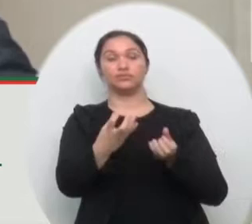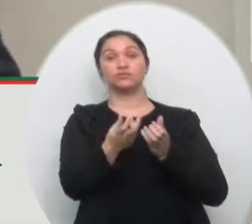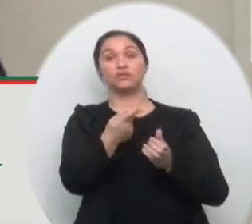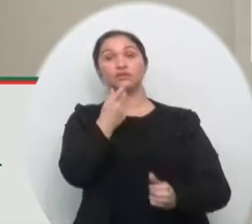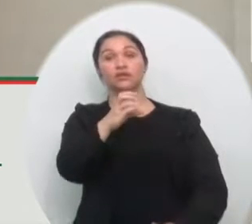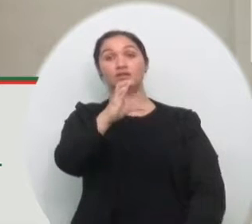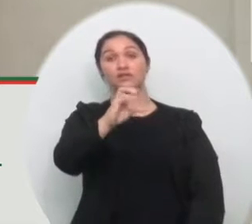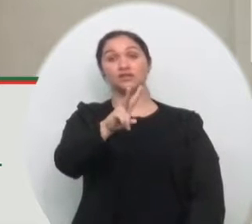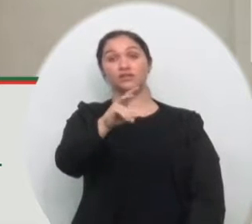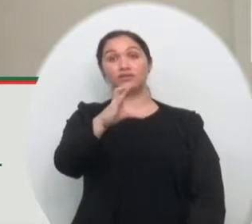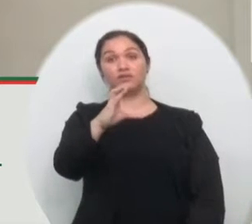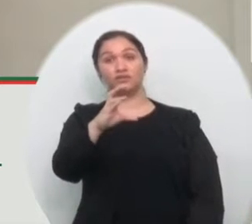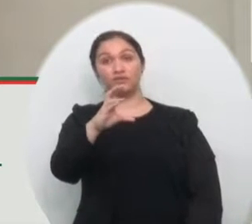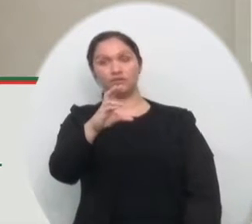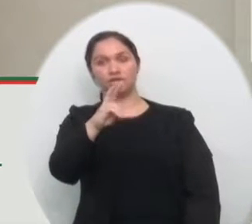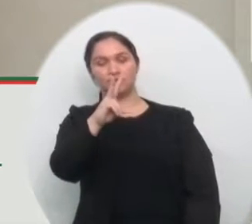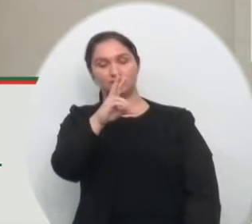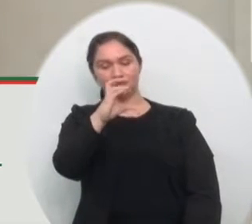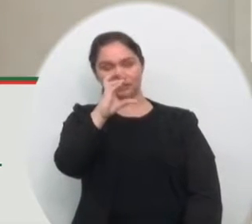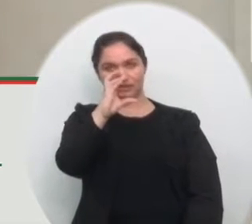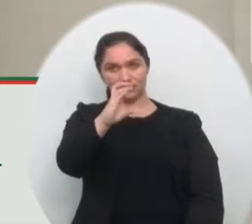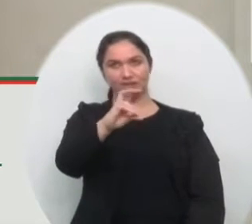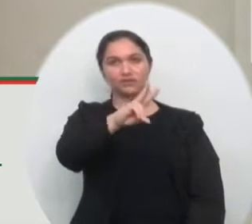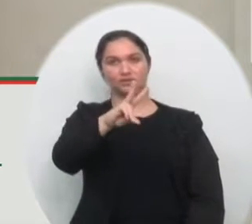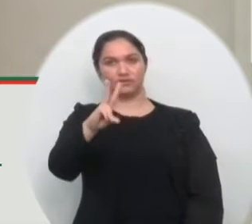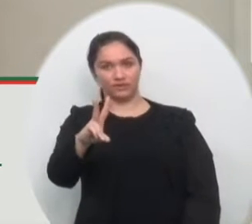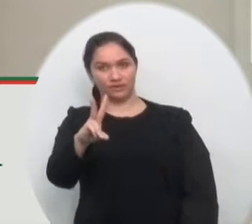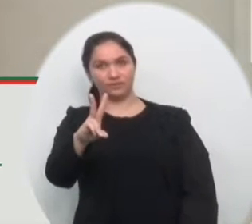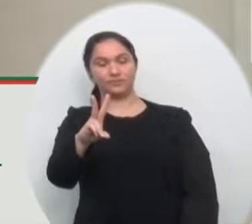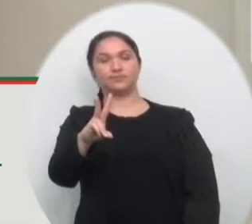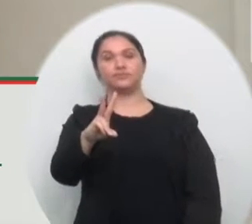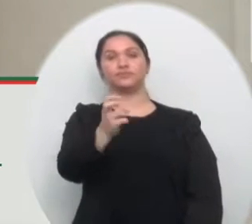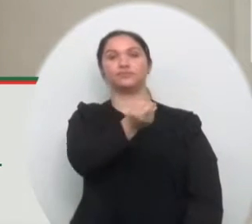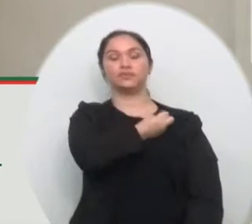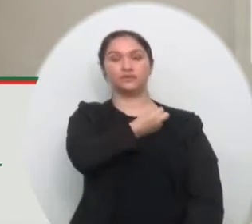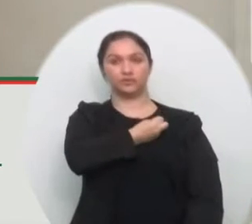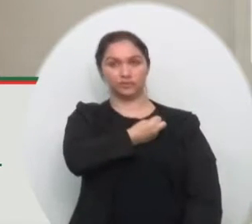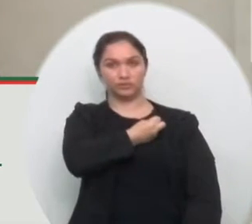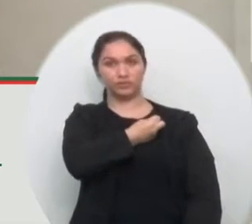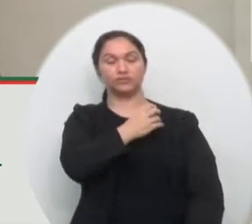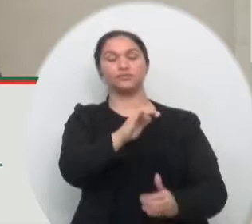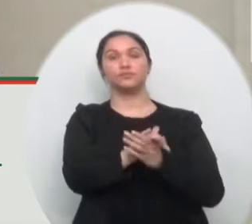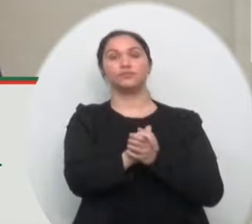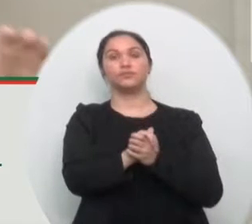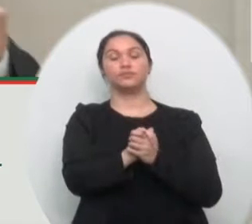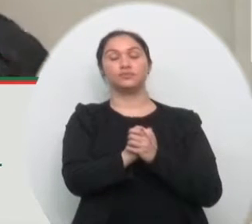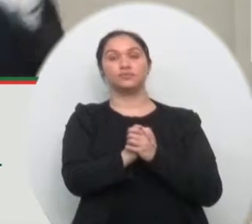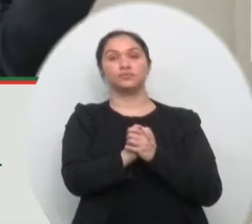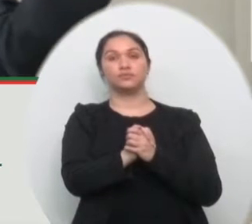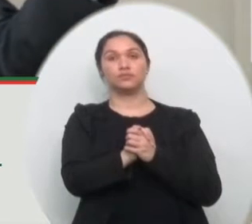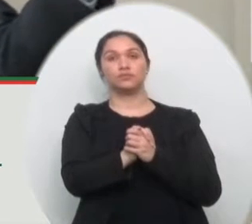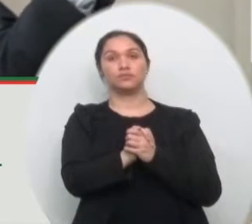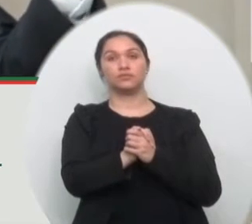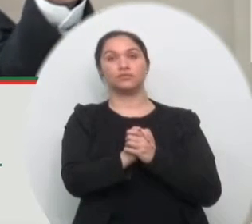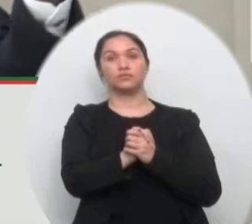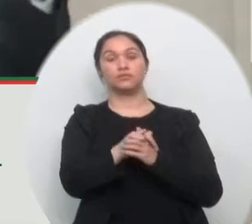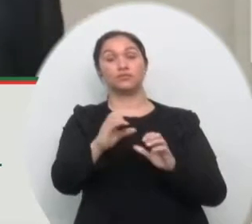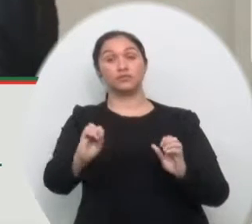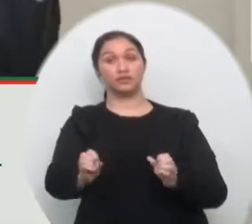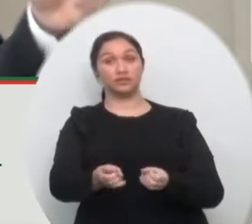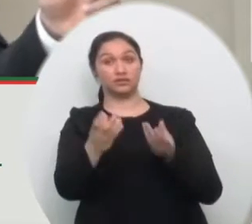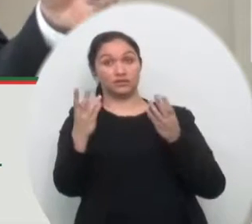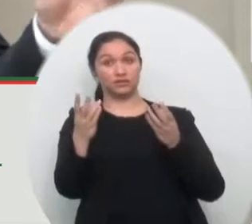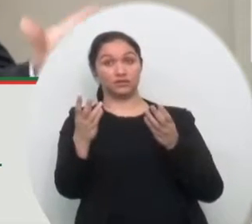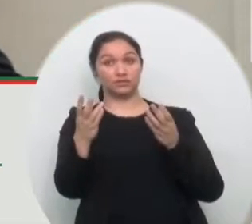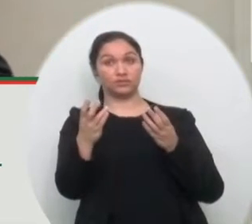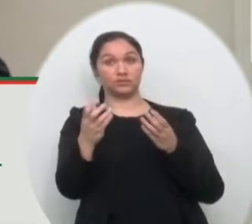na qual é um número gratuito. Existe um projeto que foi aprovado, que já é lei do vereador Daniel, onde nas páginas do município existem